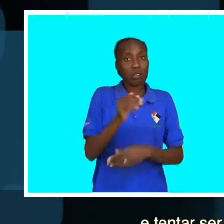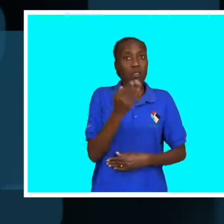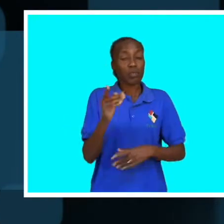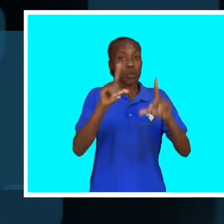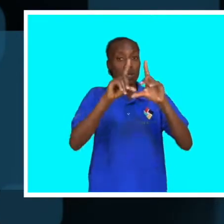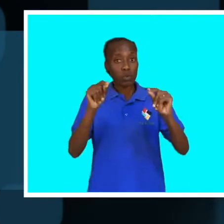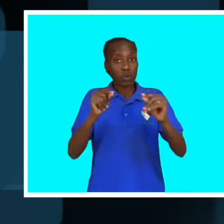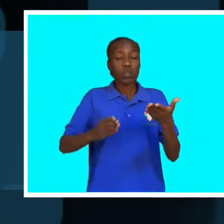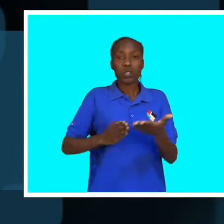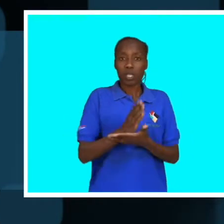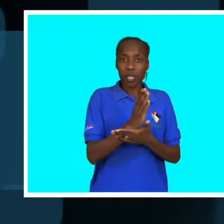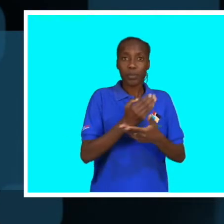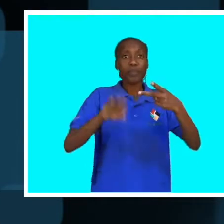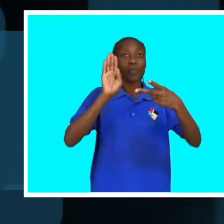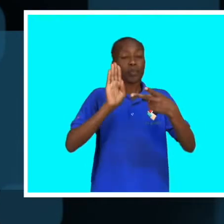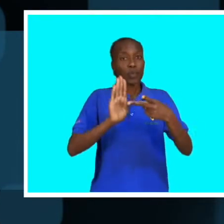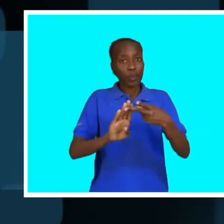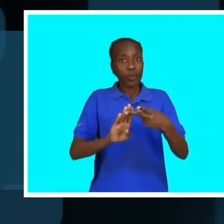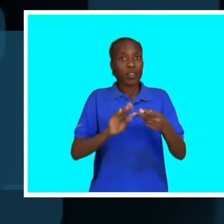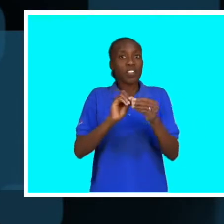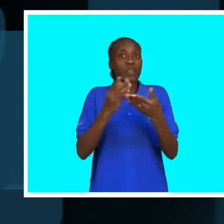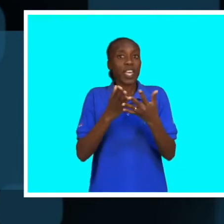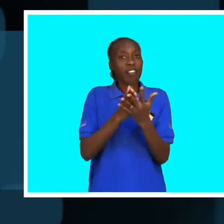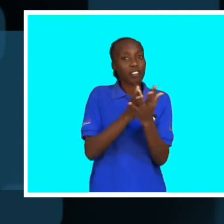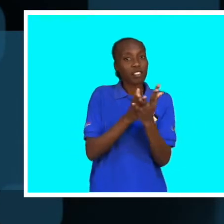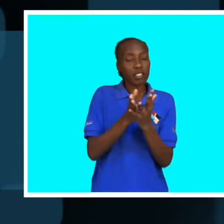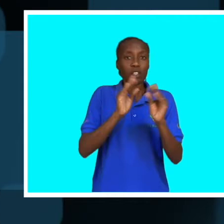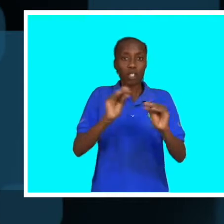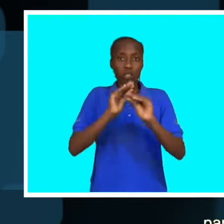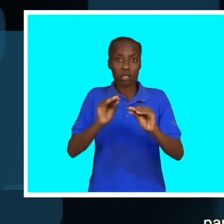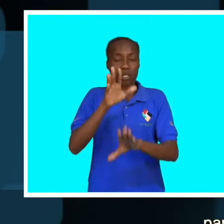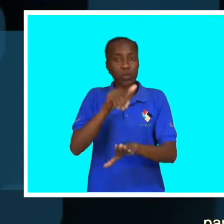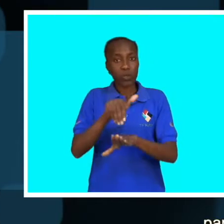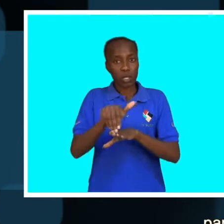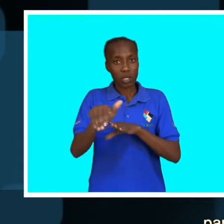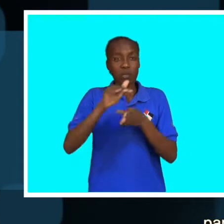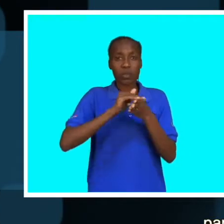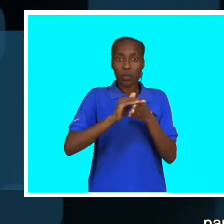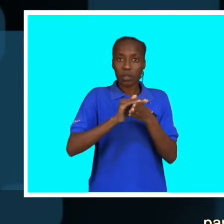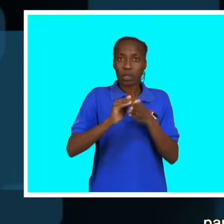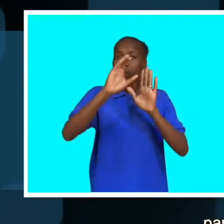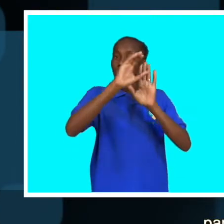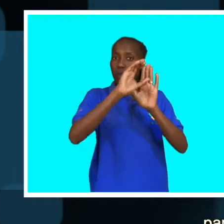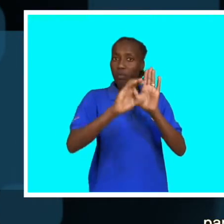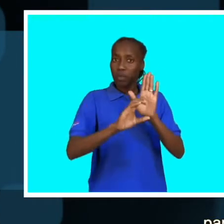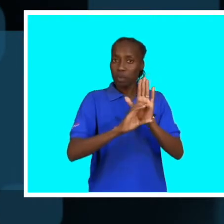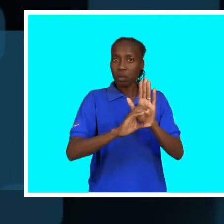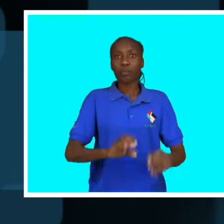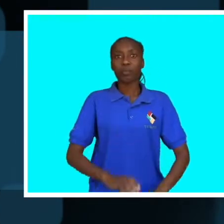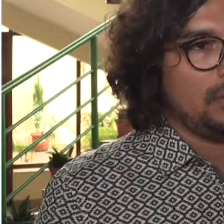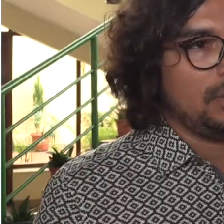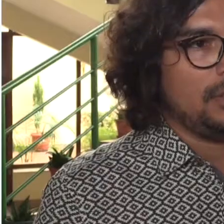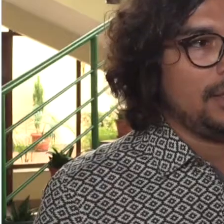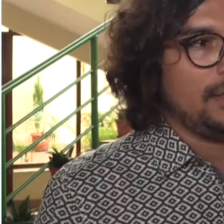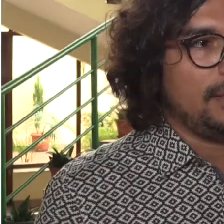direitos. A segunda ação é a estratégia de educação e continuação da implementação da Convenção.